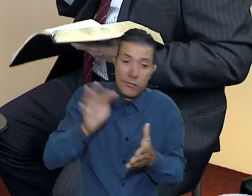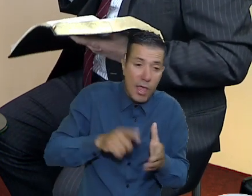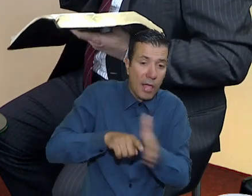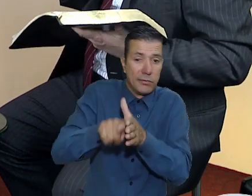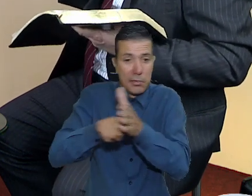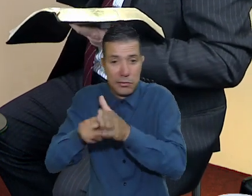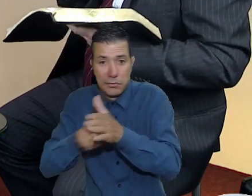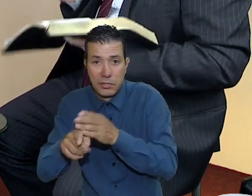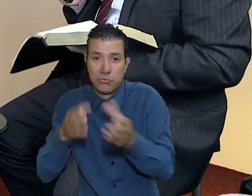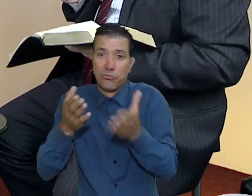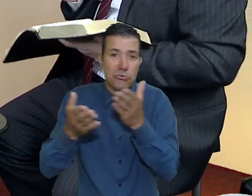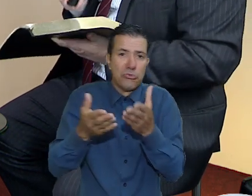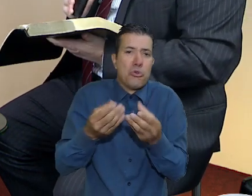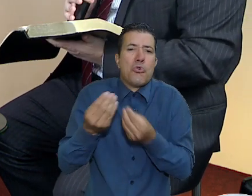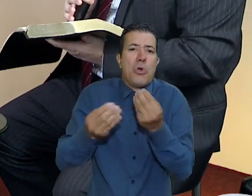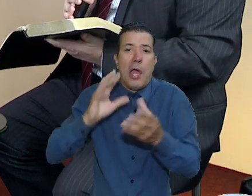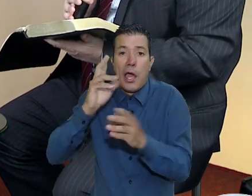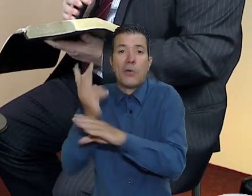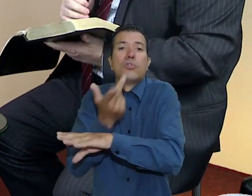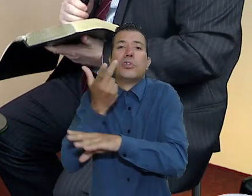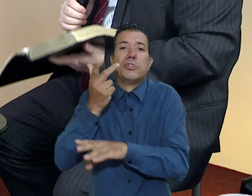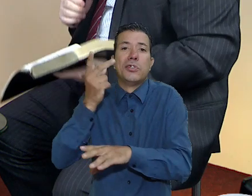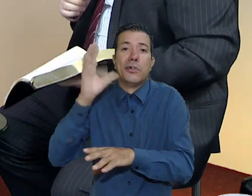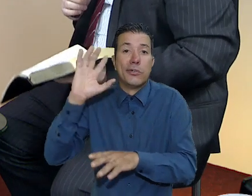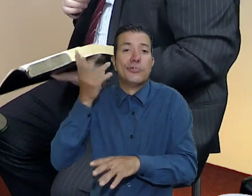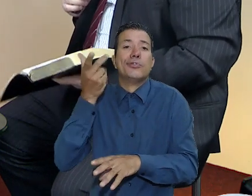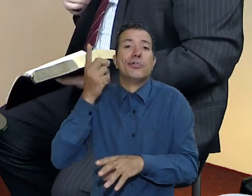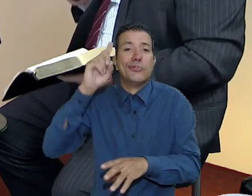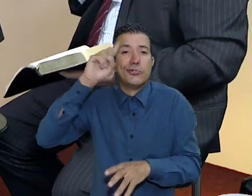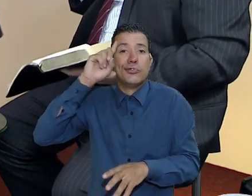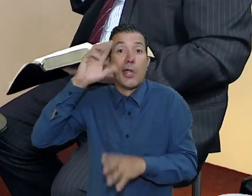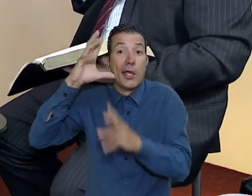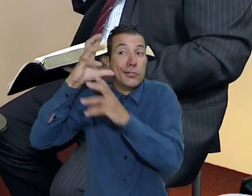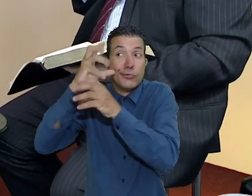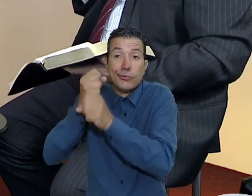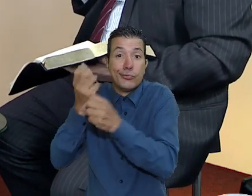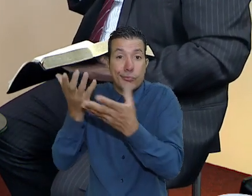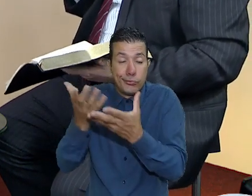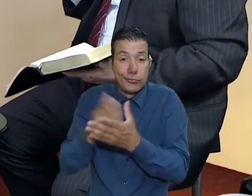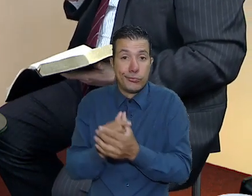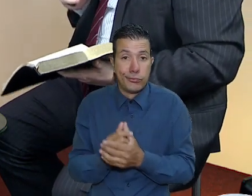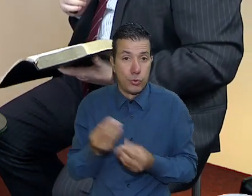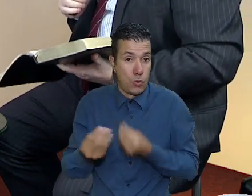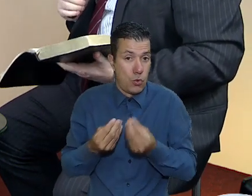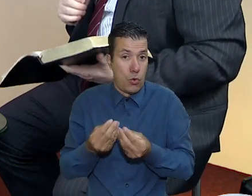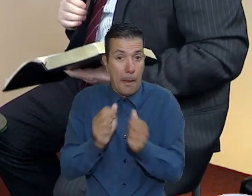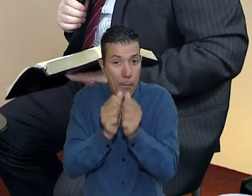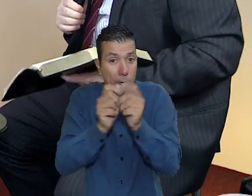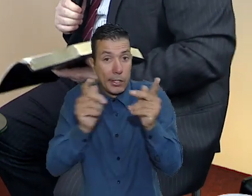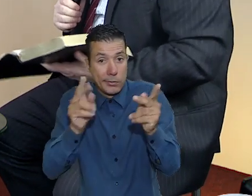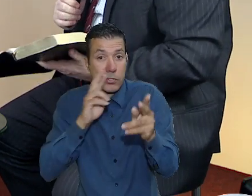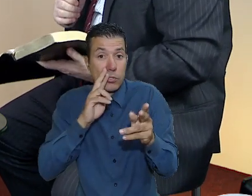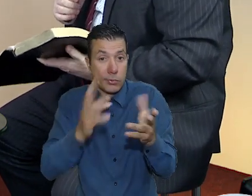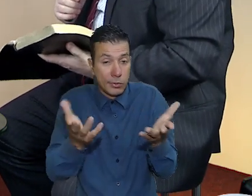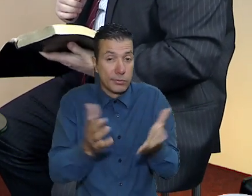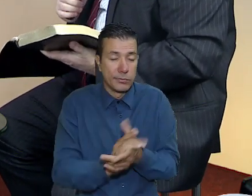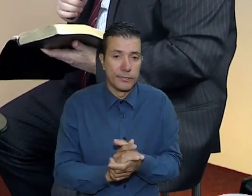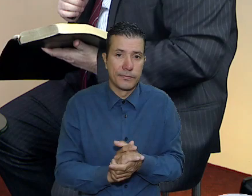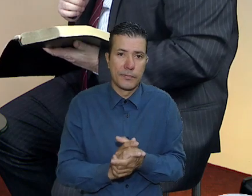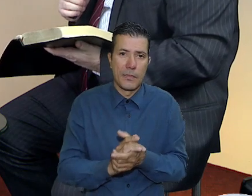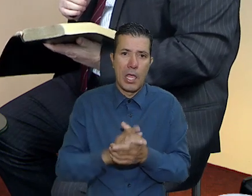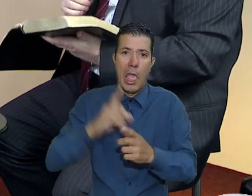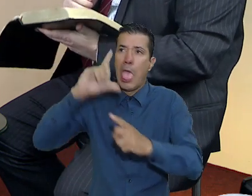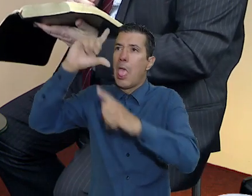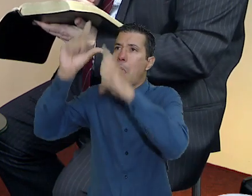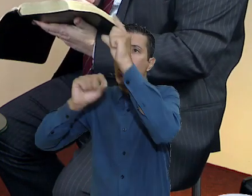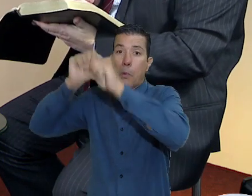ocasionou esse dia escuro na Nova Inglaterra. Eles não sabem, mas nós sabemos. Nós sabemos. O Apocalipse tem nós a resposta. Sabemos. Pastor, agora a chuva das